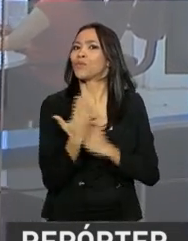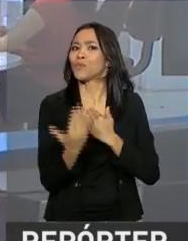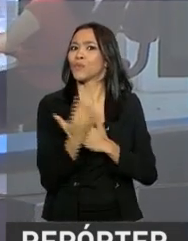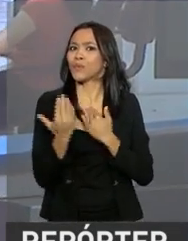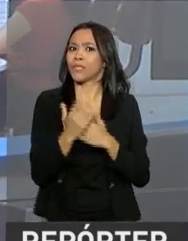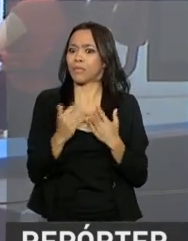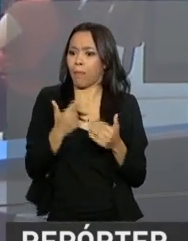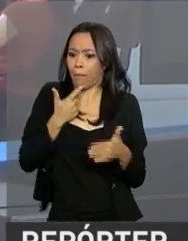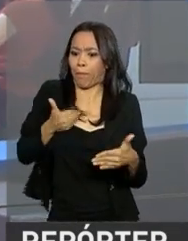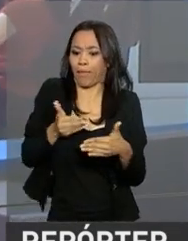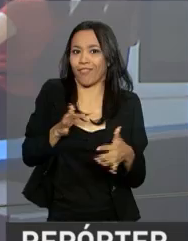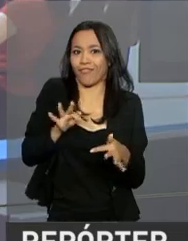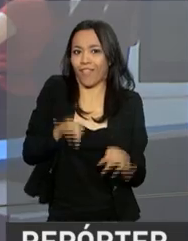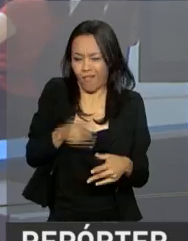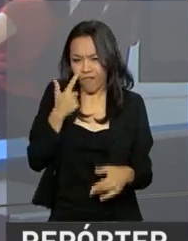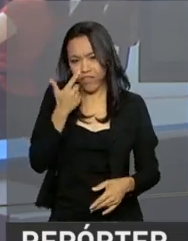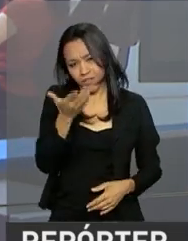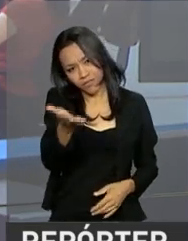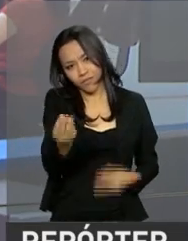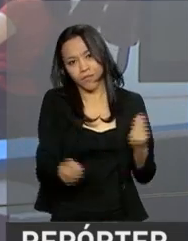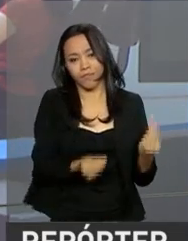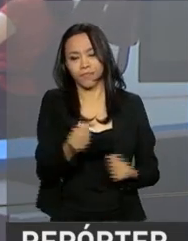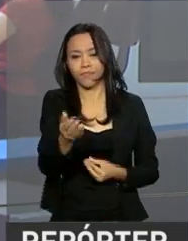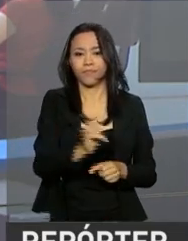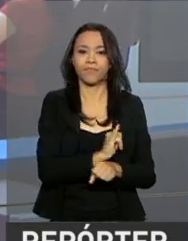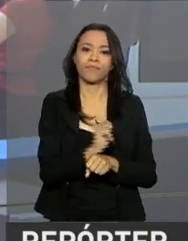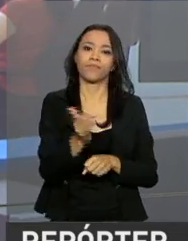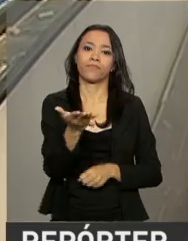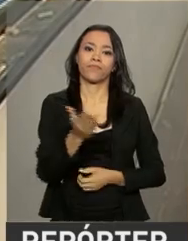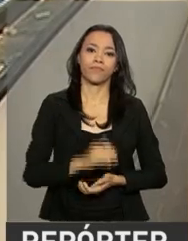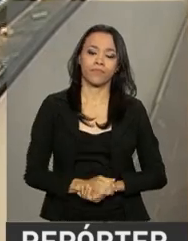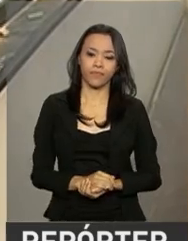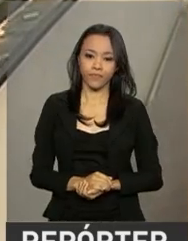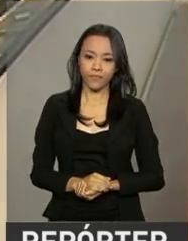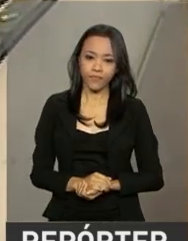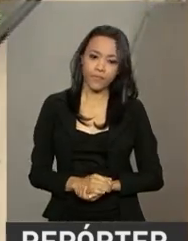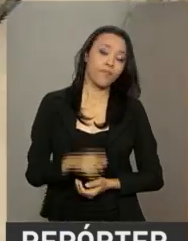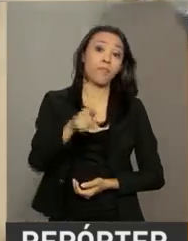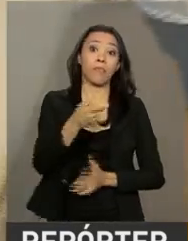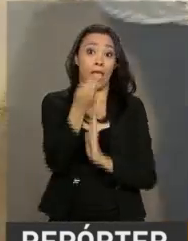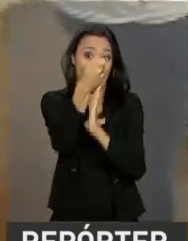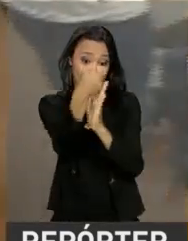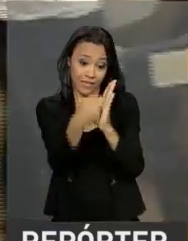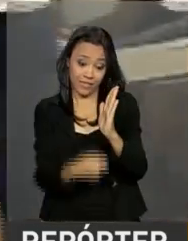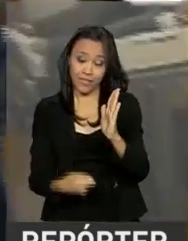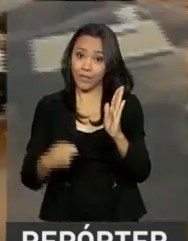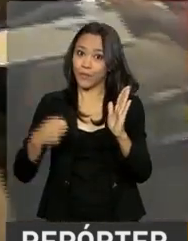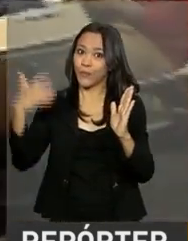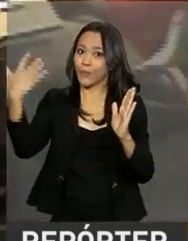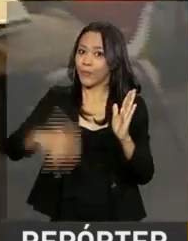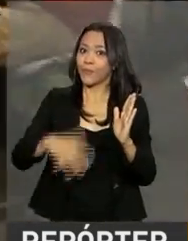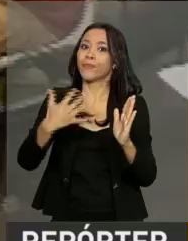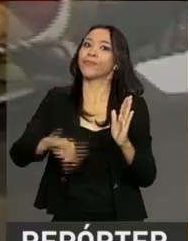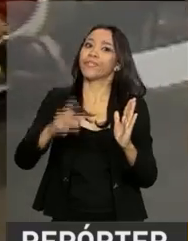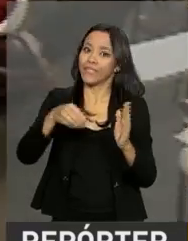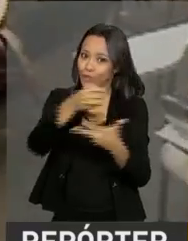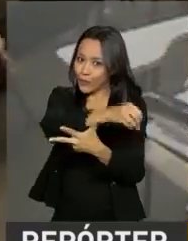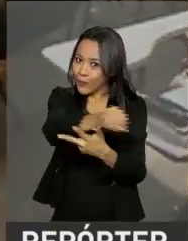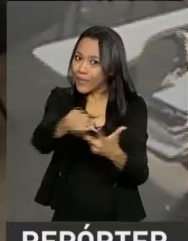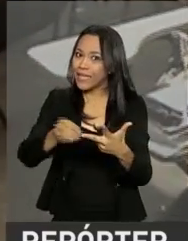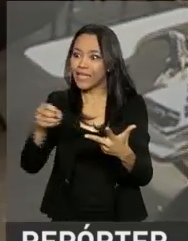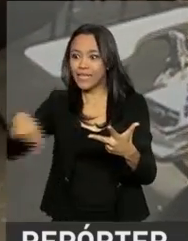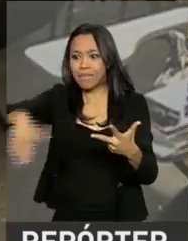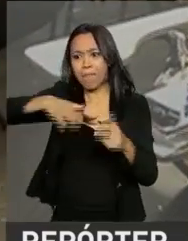preparação veja na reportagem de Leonardo Meira a redação é uma das etapas do Enem que